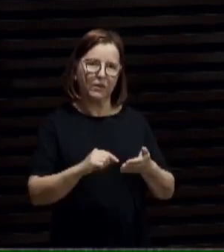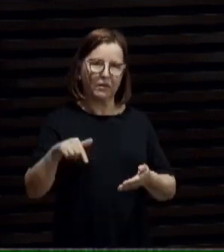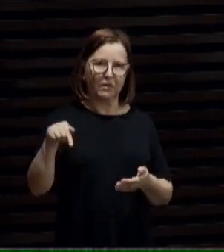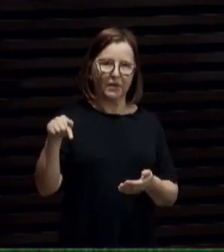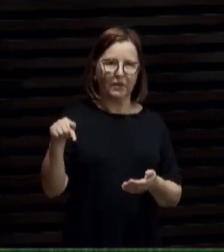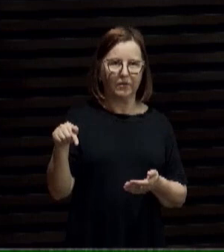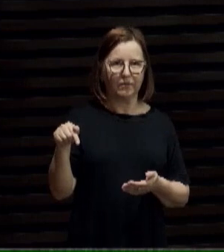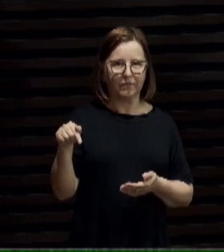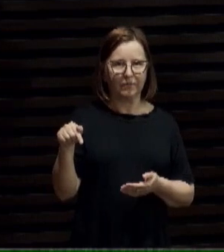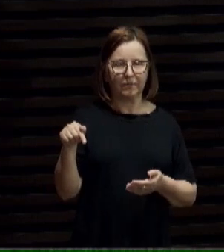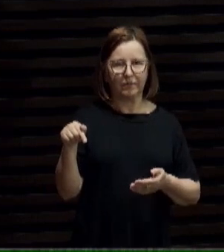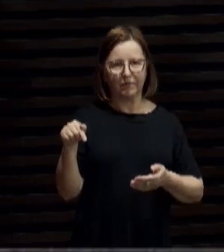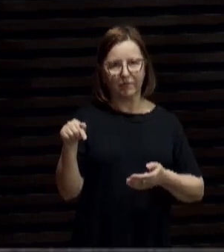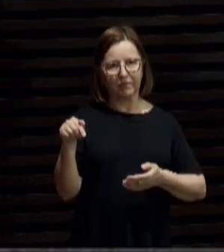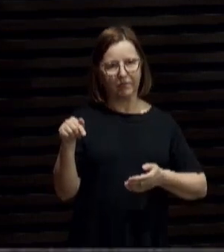7.